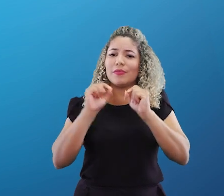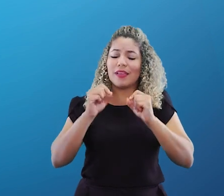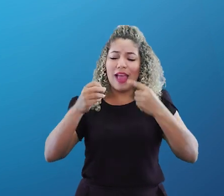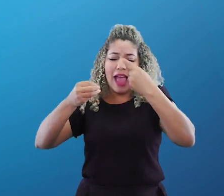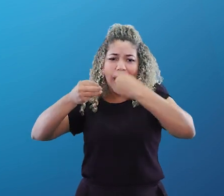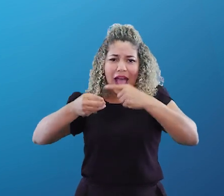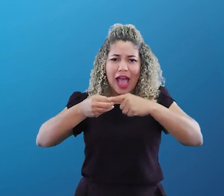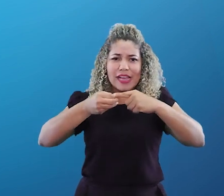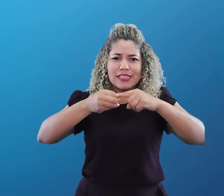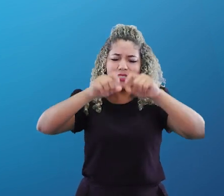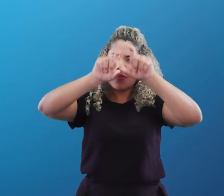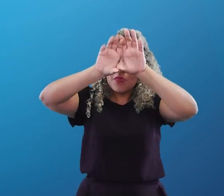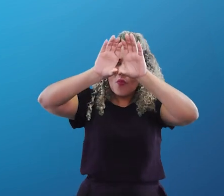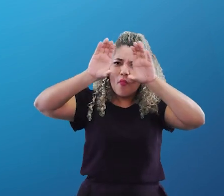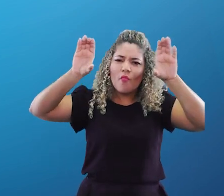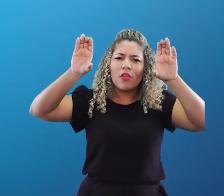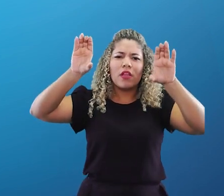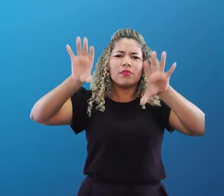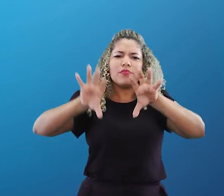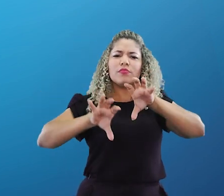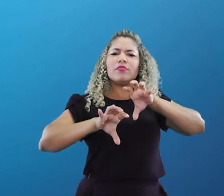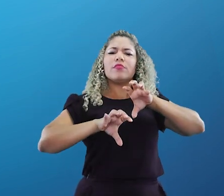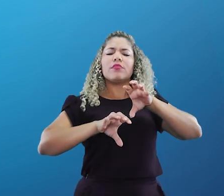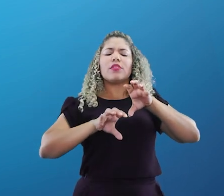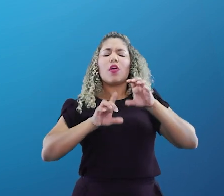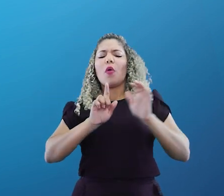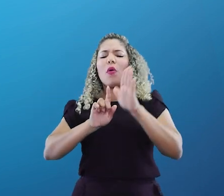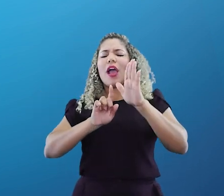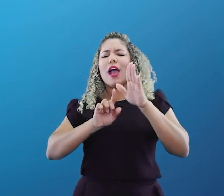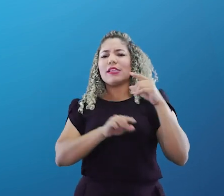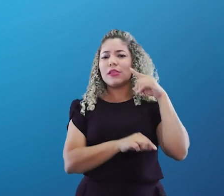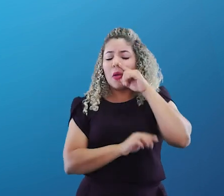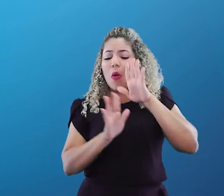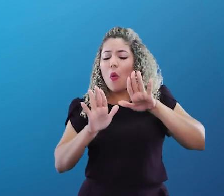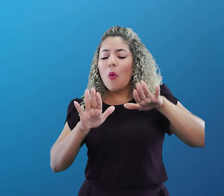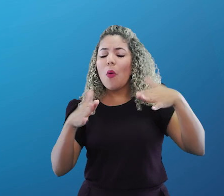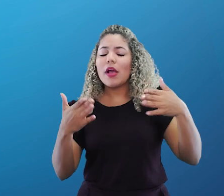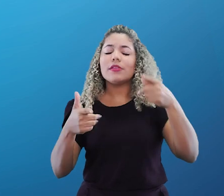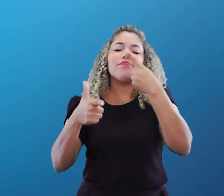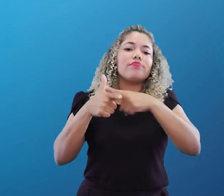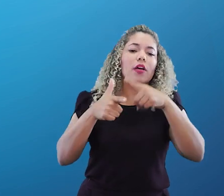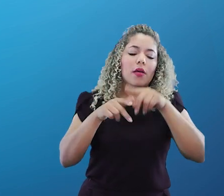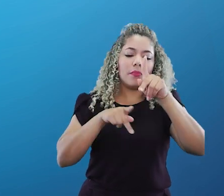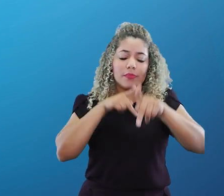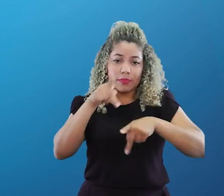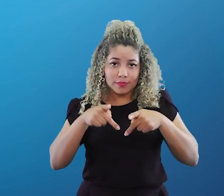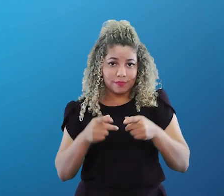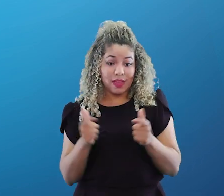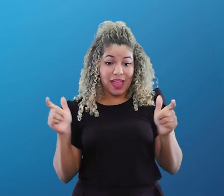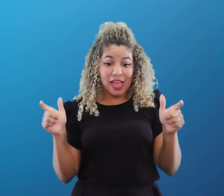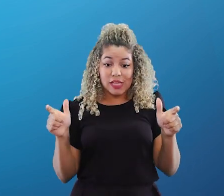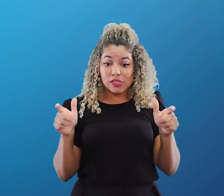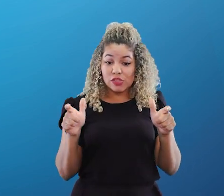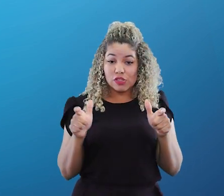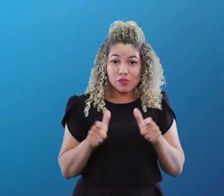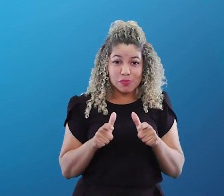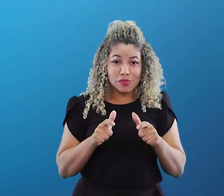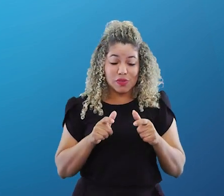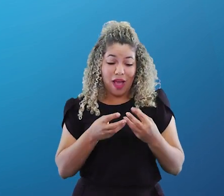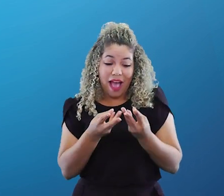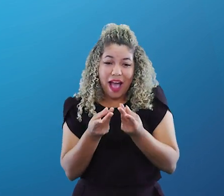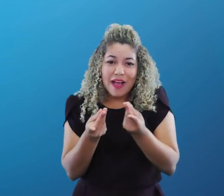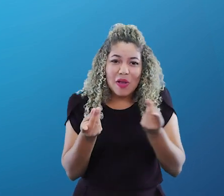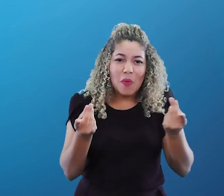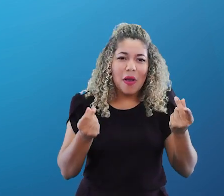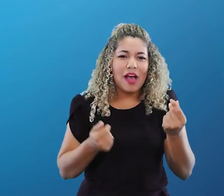toda concentrada com gases tóxicos. Quais são as consequências para a população? Diminuição na qualidade do ar das cidades. Aqui